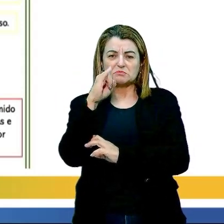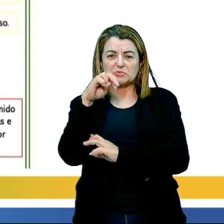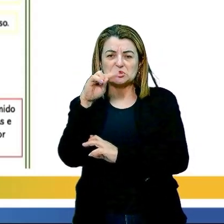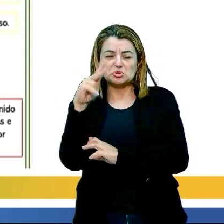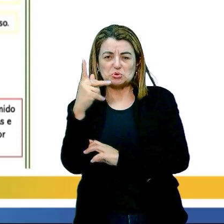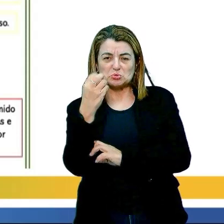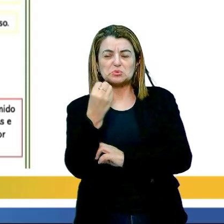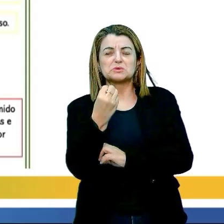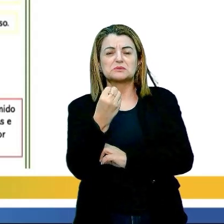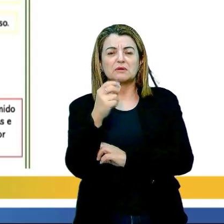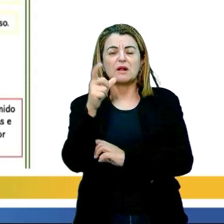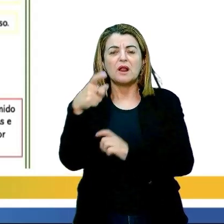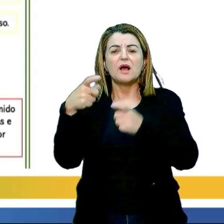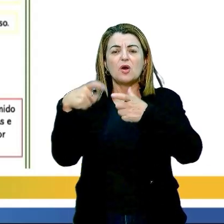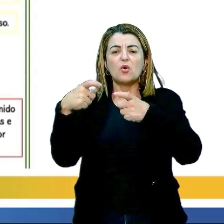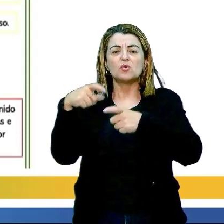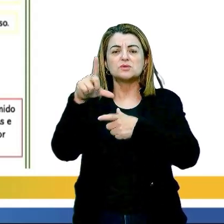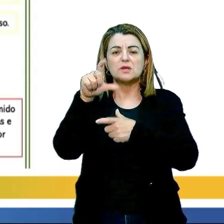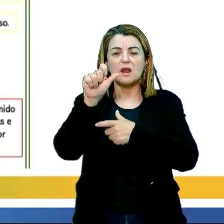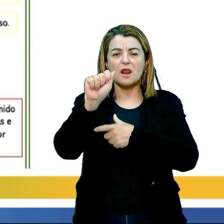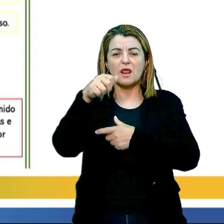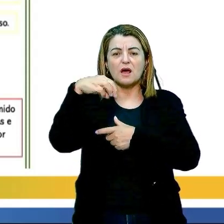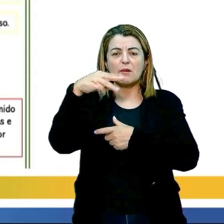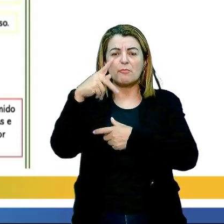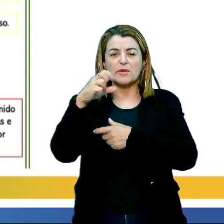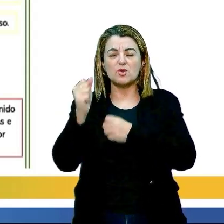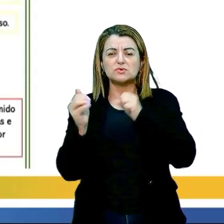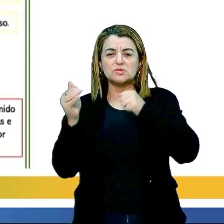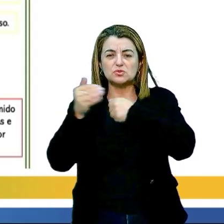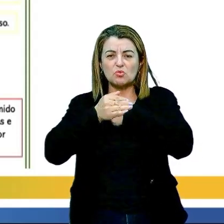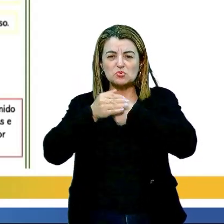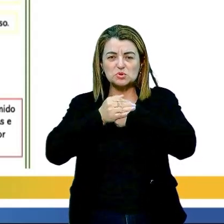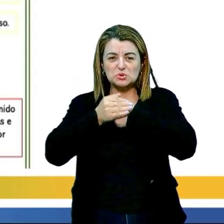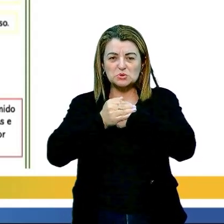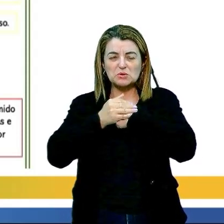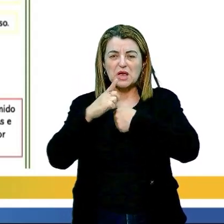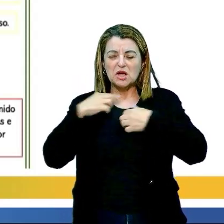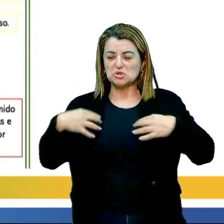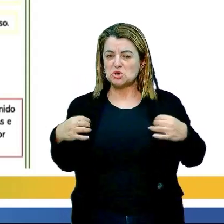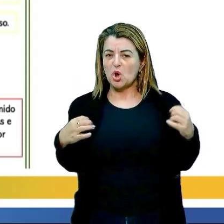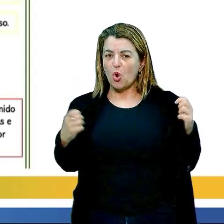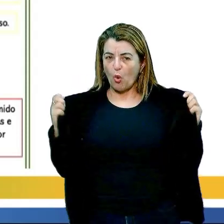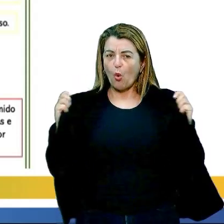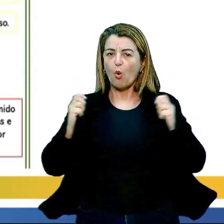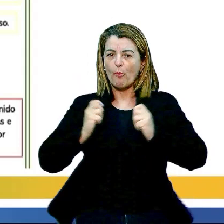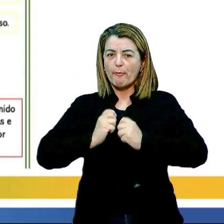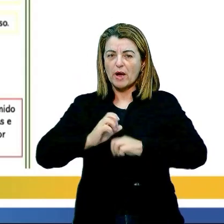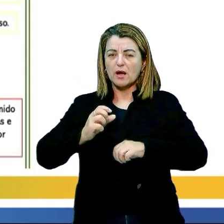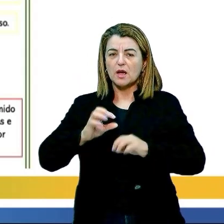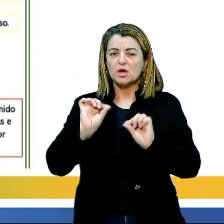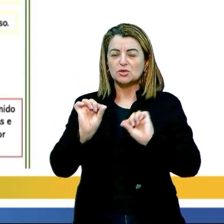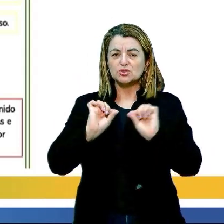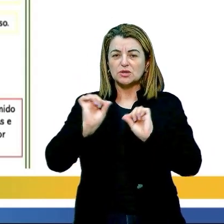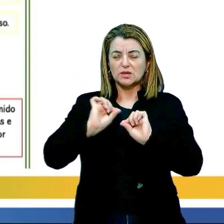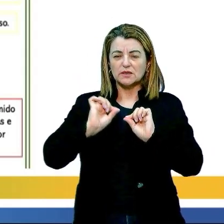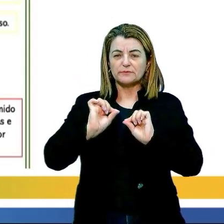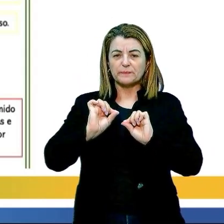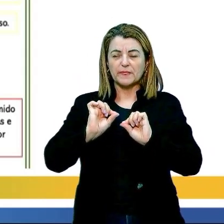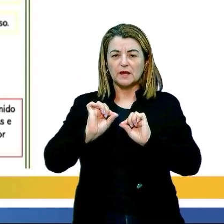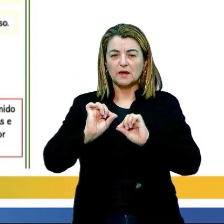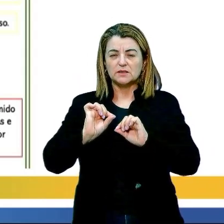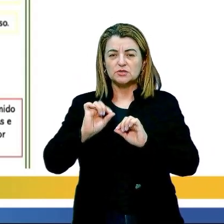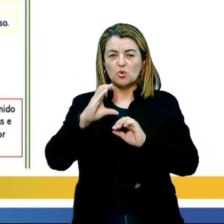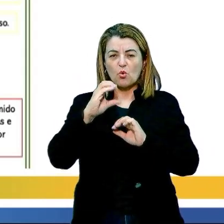o Lampião se escondia com o seu bando, e aí eles tinham umas roupas de couro cru e ele conseguia passar com os